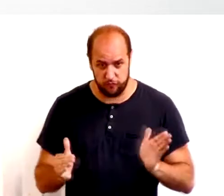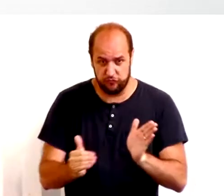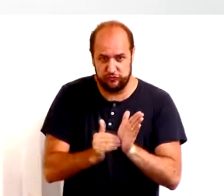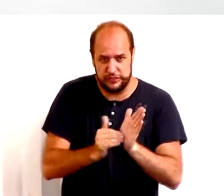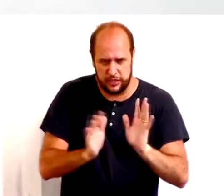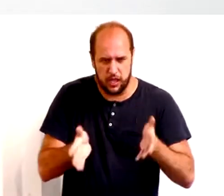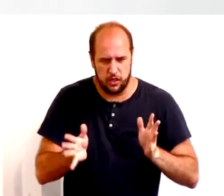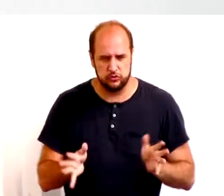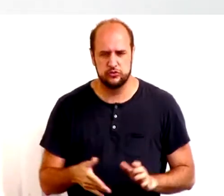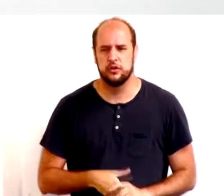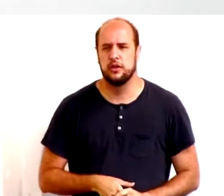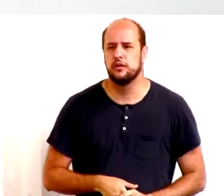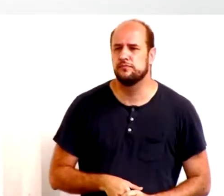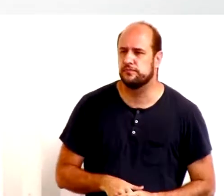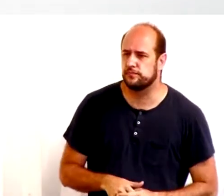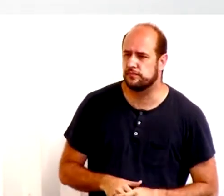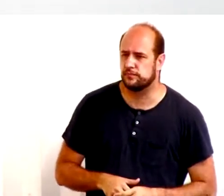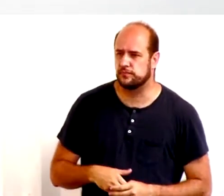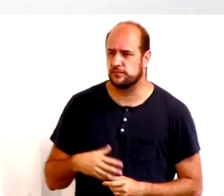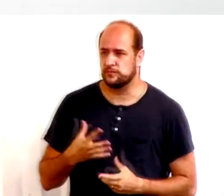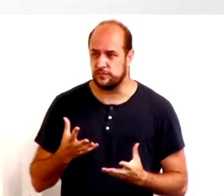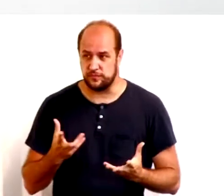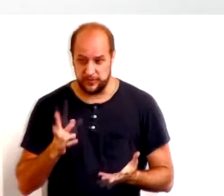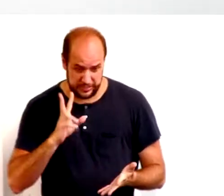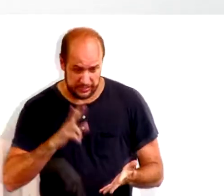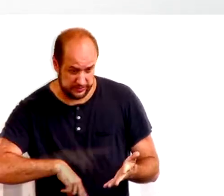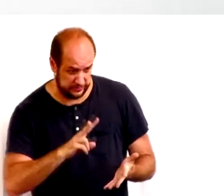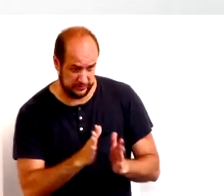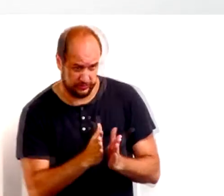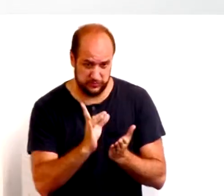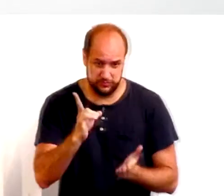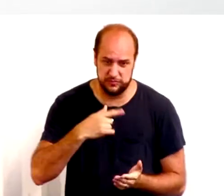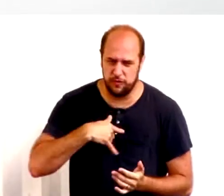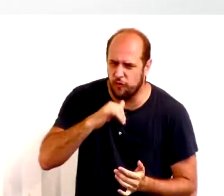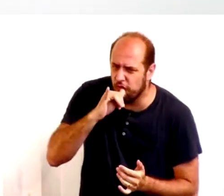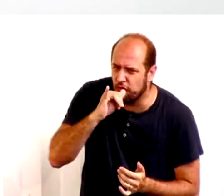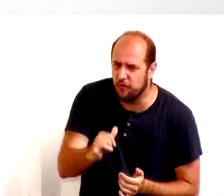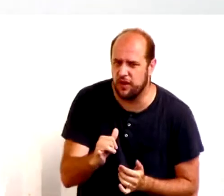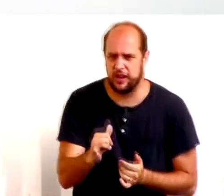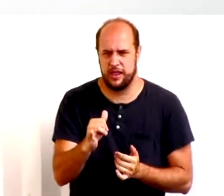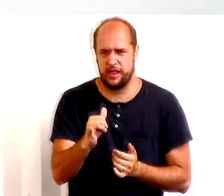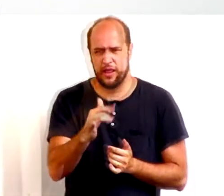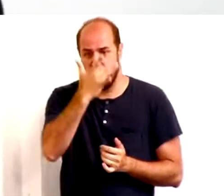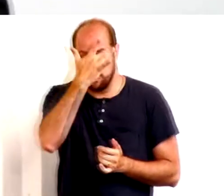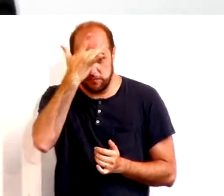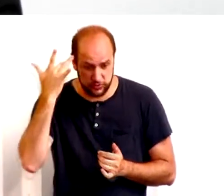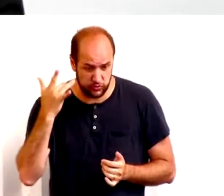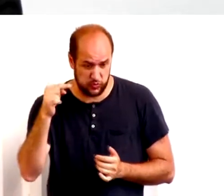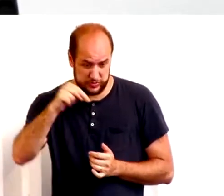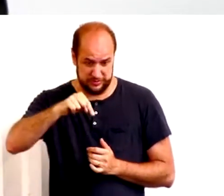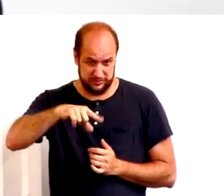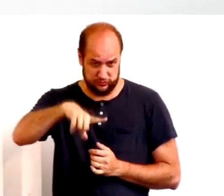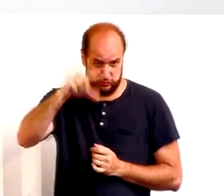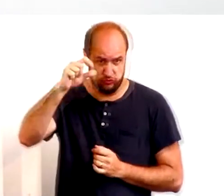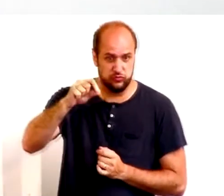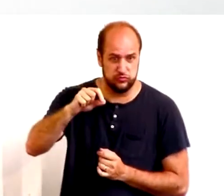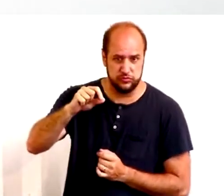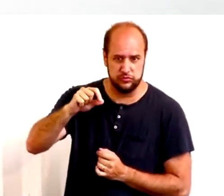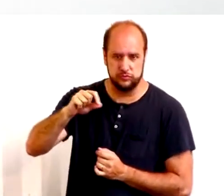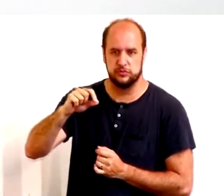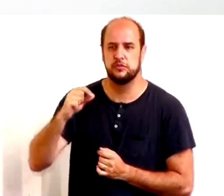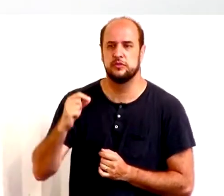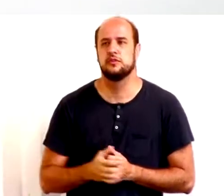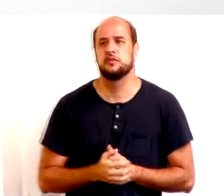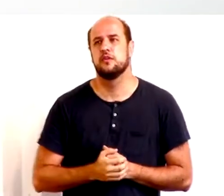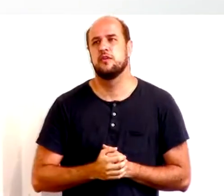fim, embora sempre haveria muito a se falar nesse texto, mas eu digo que os comissionados aqui dessa passagem, eles fazem